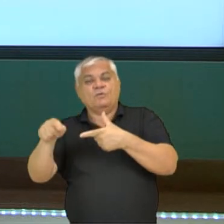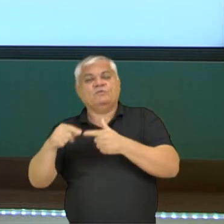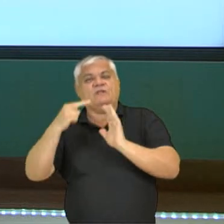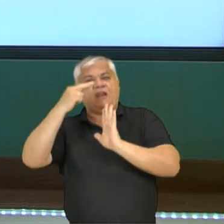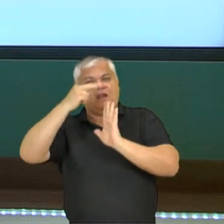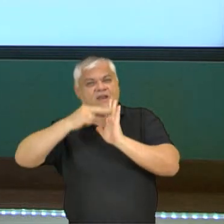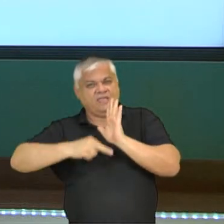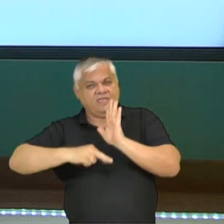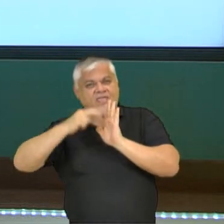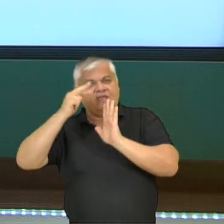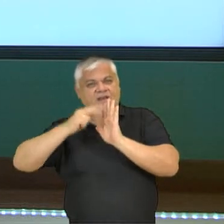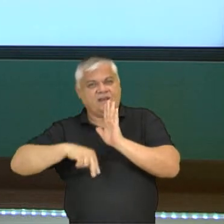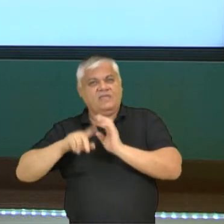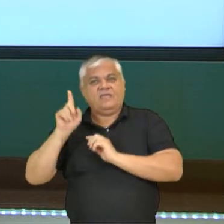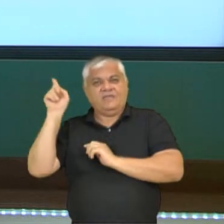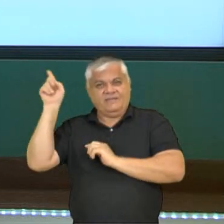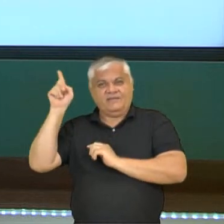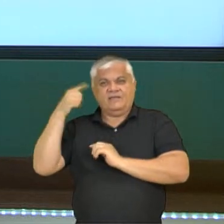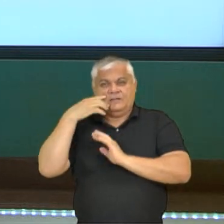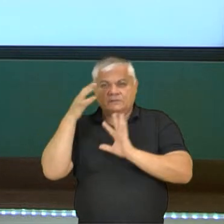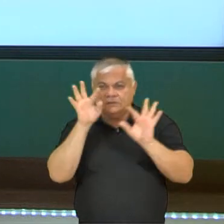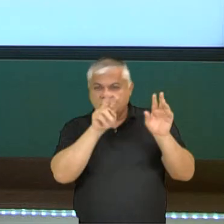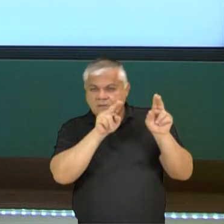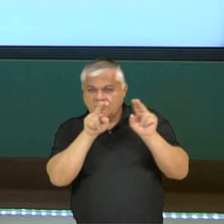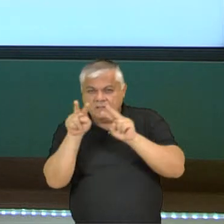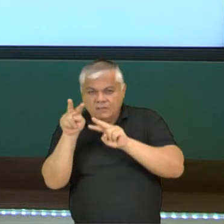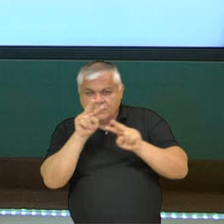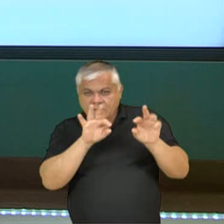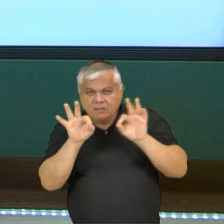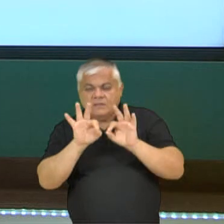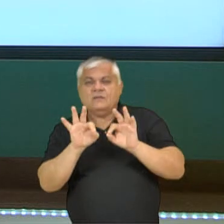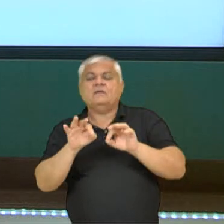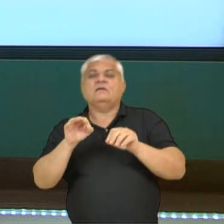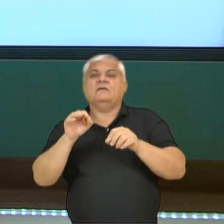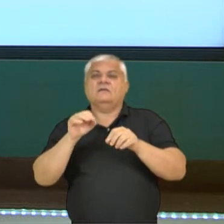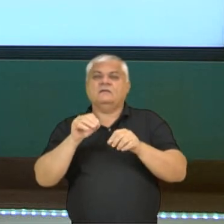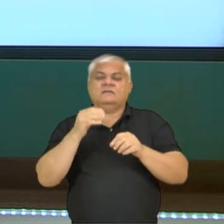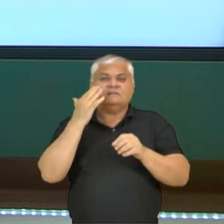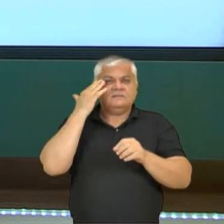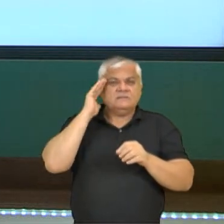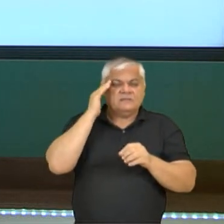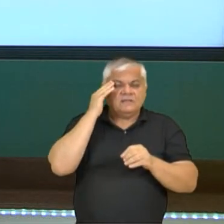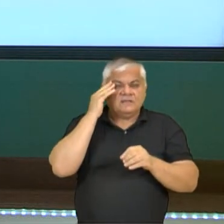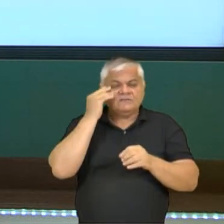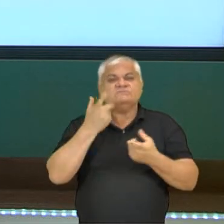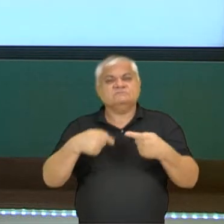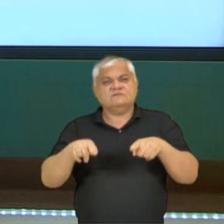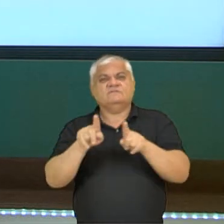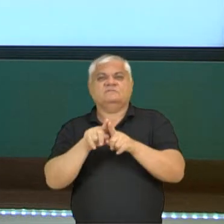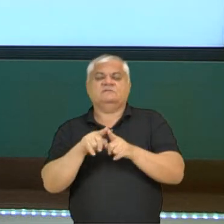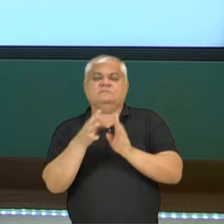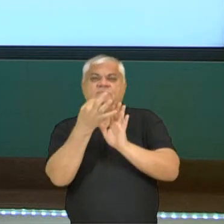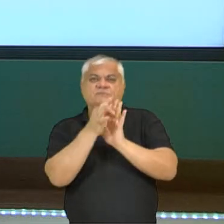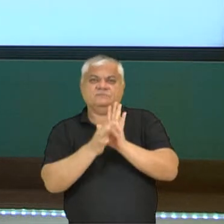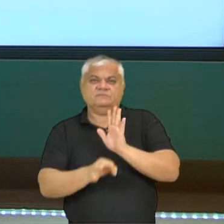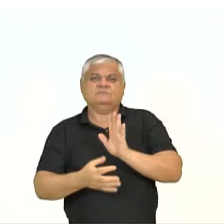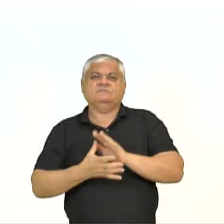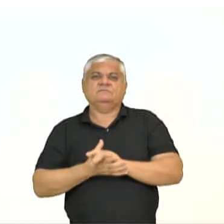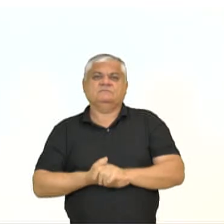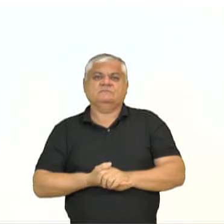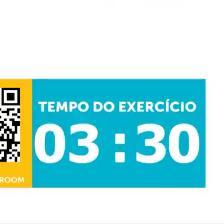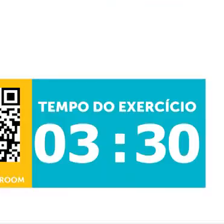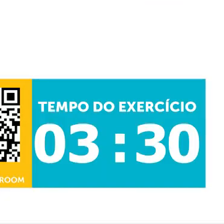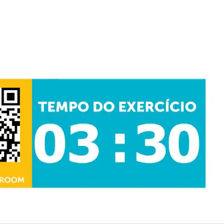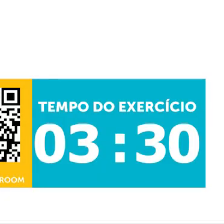Leiam a partezinha final aqui do exercício, façam a interpretação e já voltamos para a resolução.